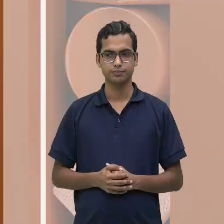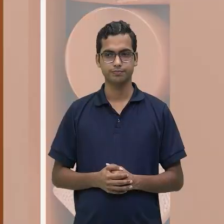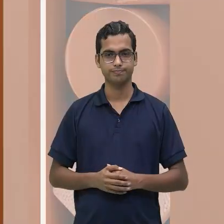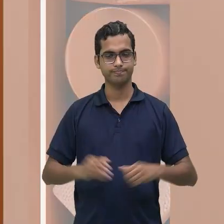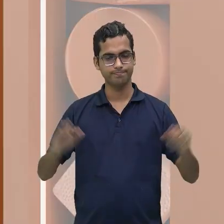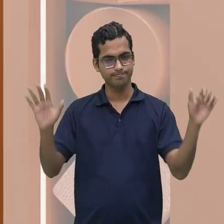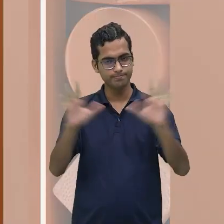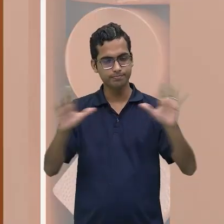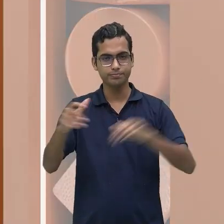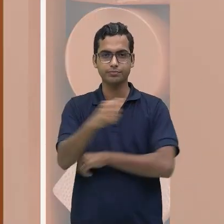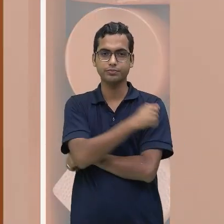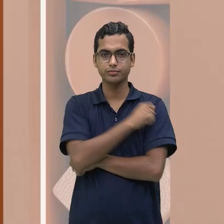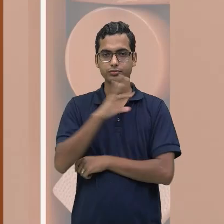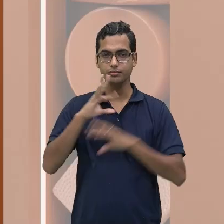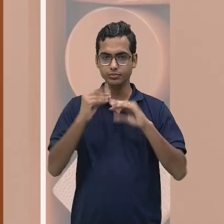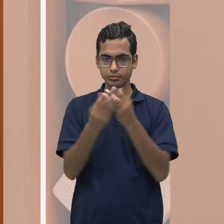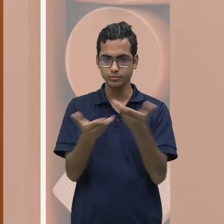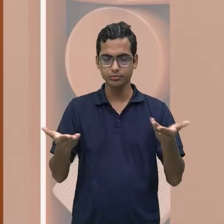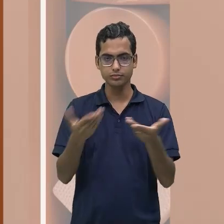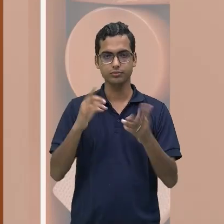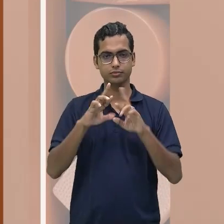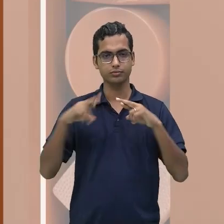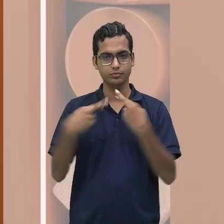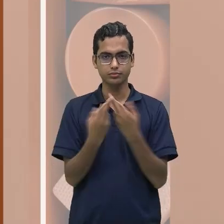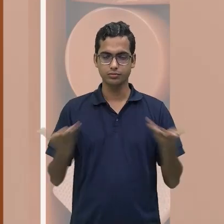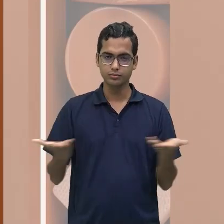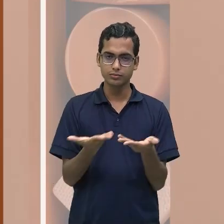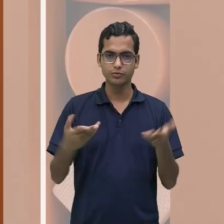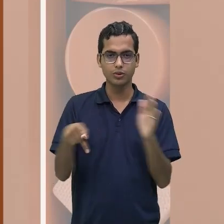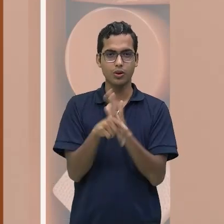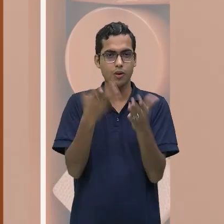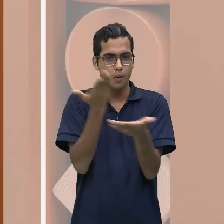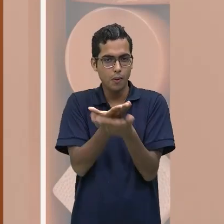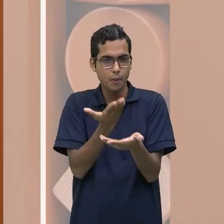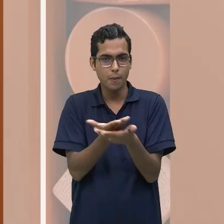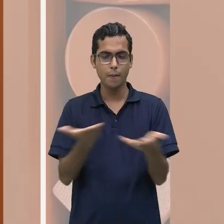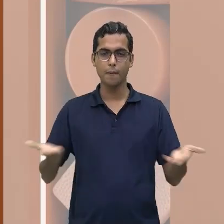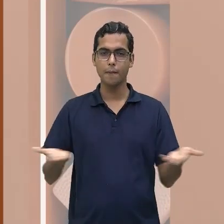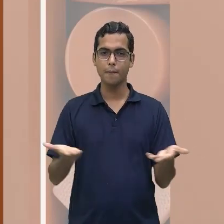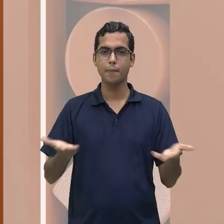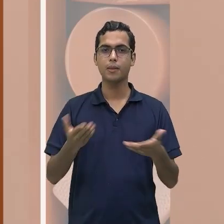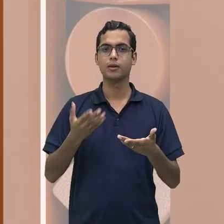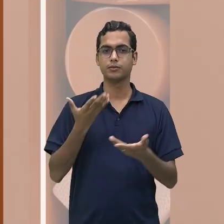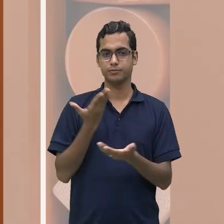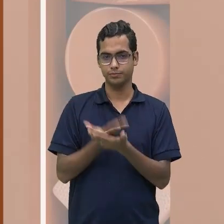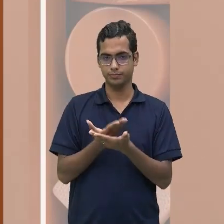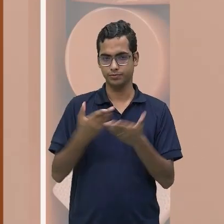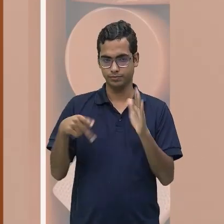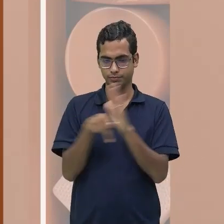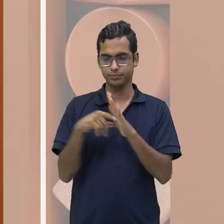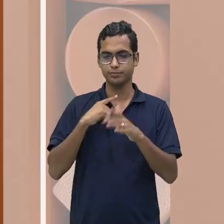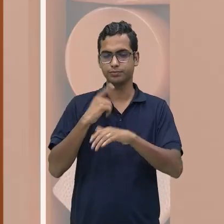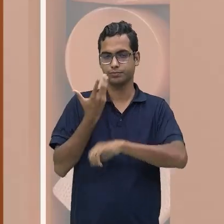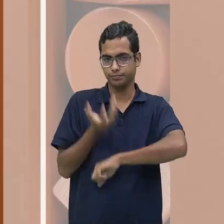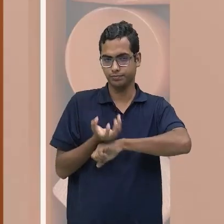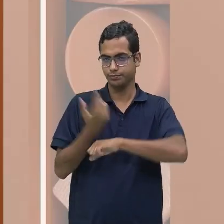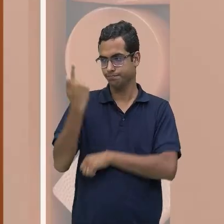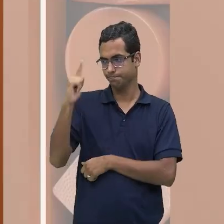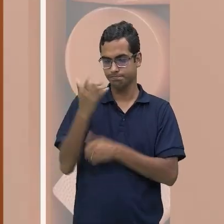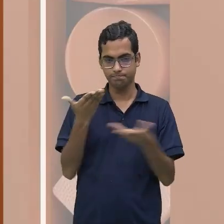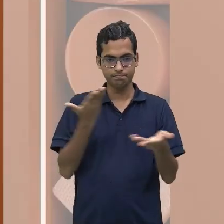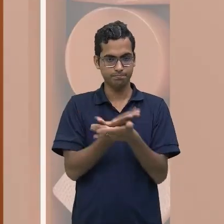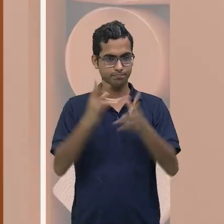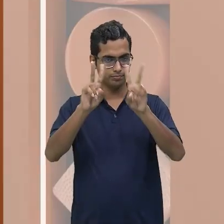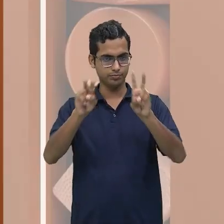Olá a todos vocês, estamos aqui reunidos para mais uma aula de Geografia. E vamos verificar o que nós estudaremos,